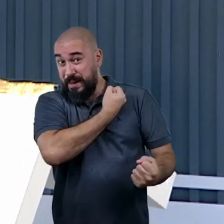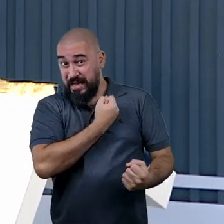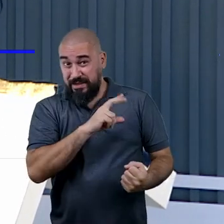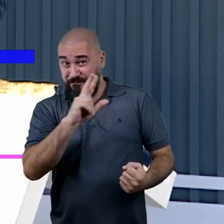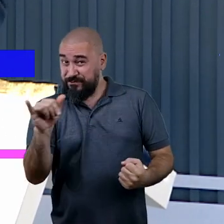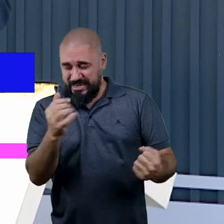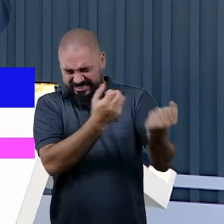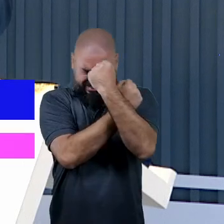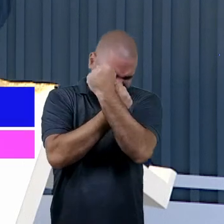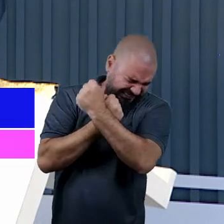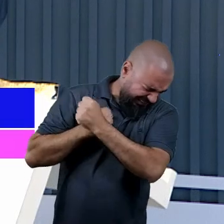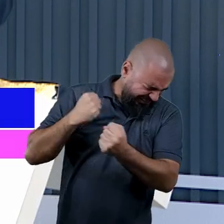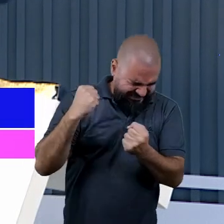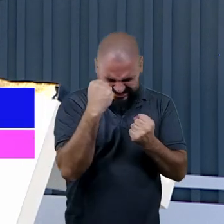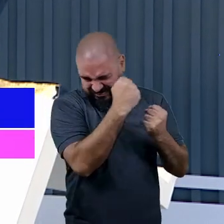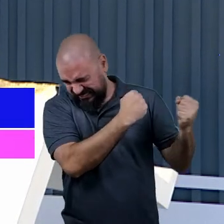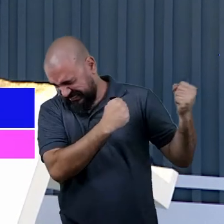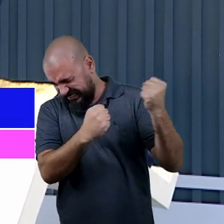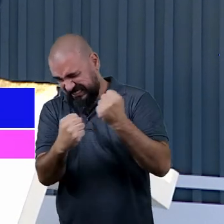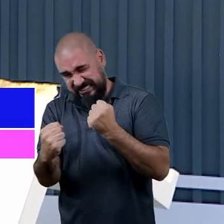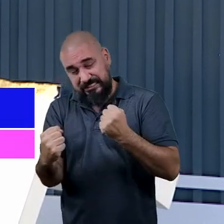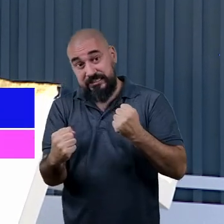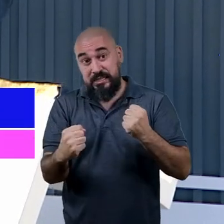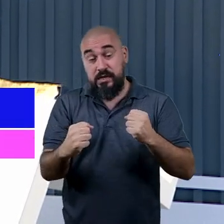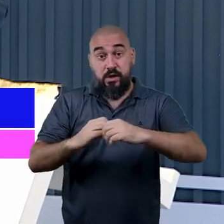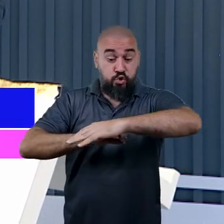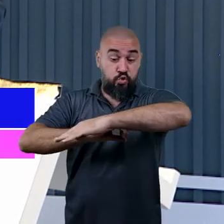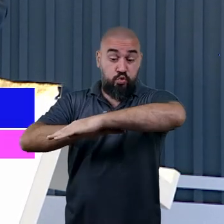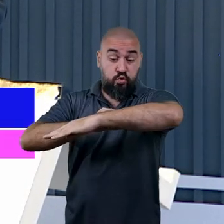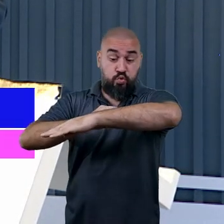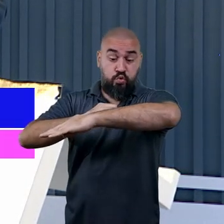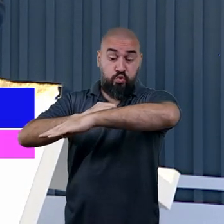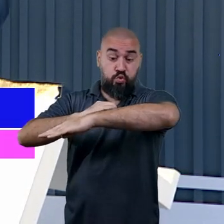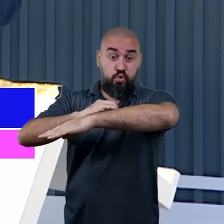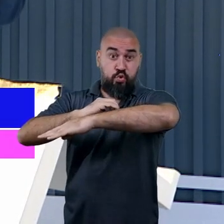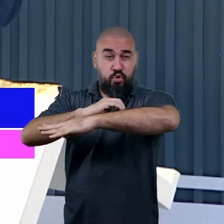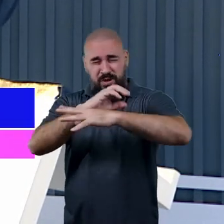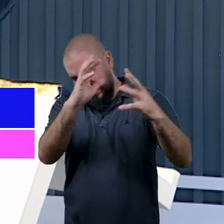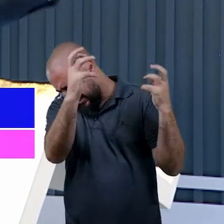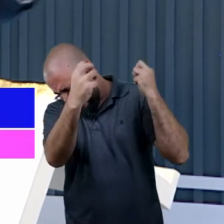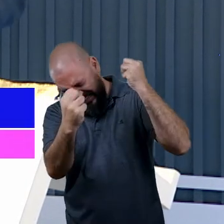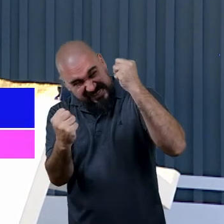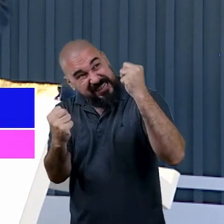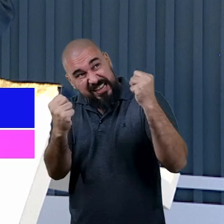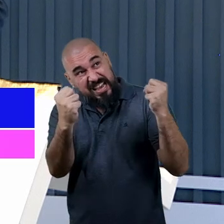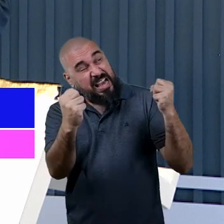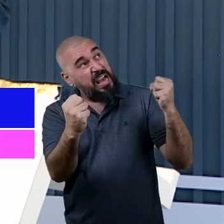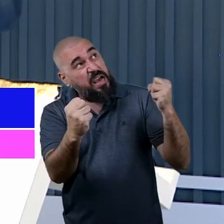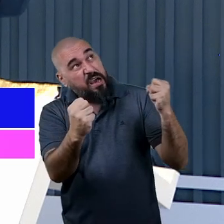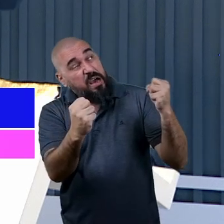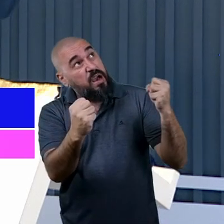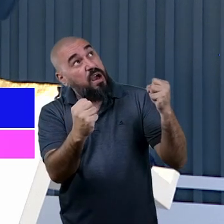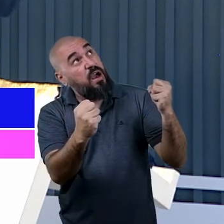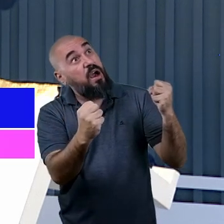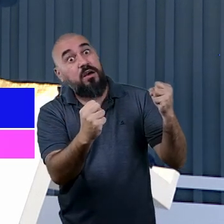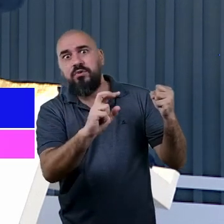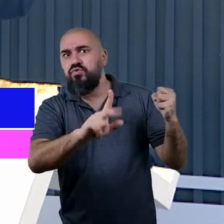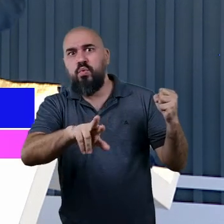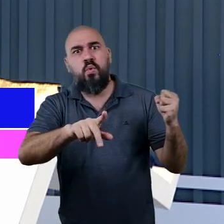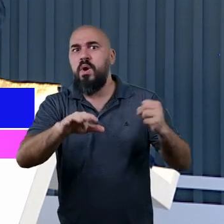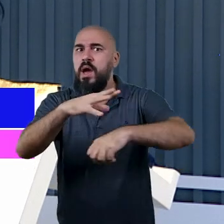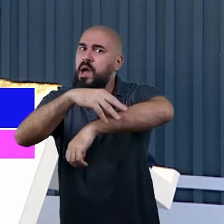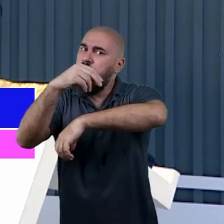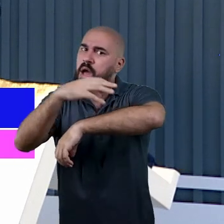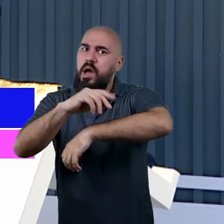do dia, ele vê a fisionomia de quem ele lutava e não era o seu irmão Esaú, mas era um anjo que